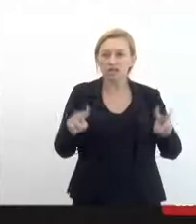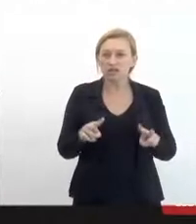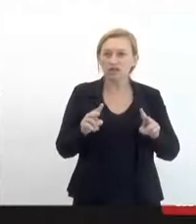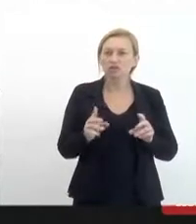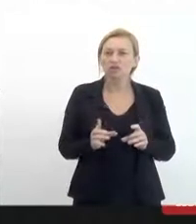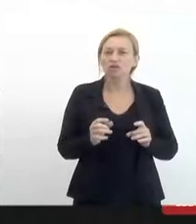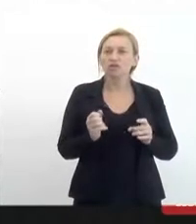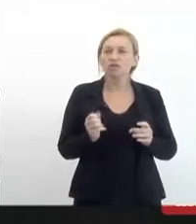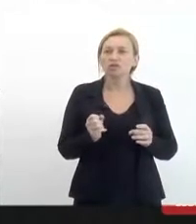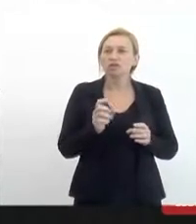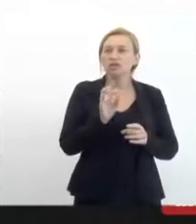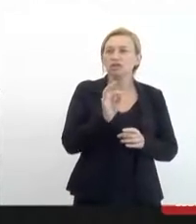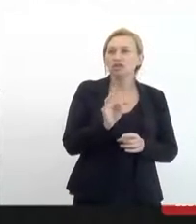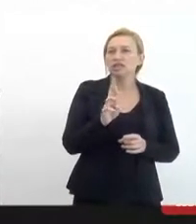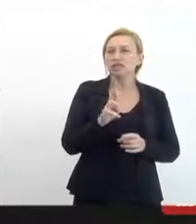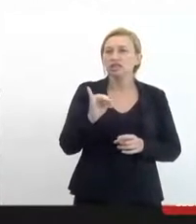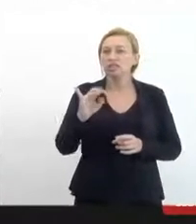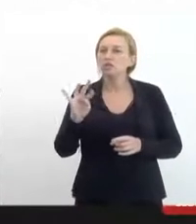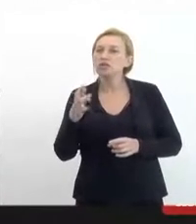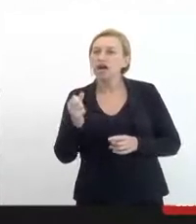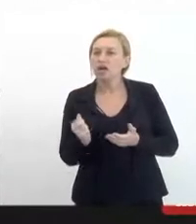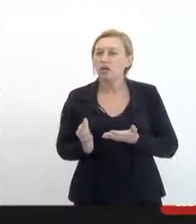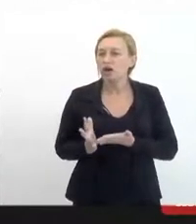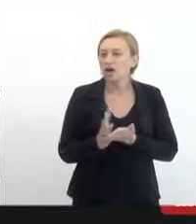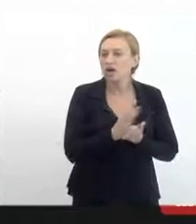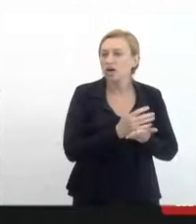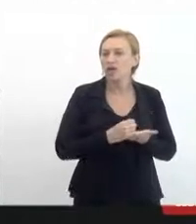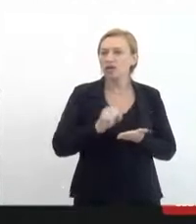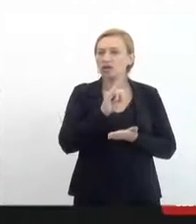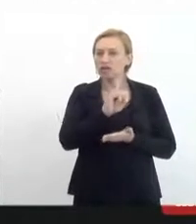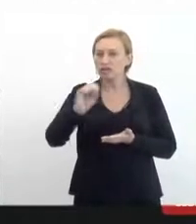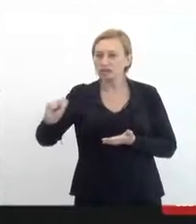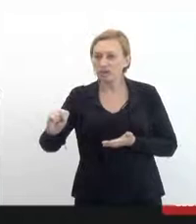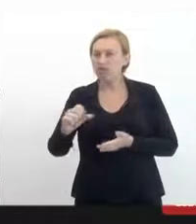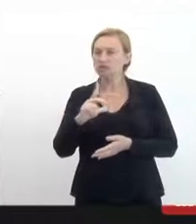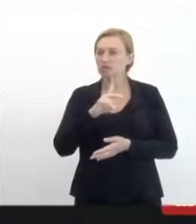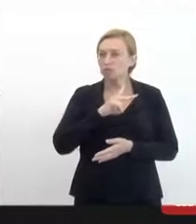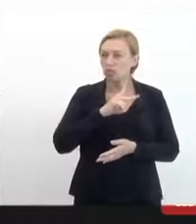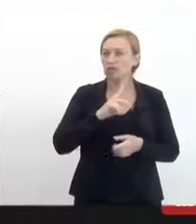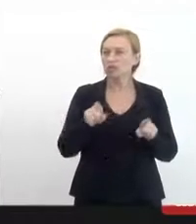da refinaria, o recolhimento não só do ICMS próprio, mas também o